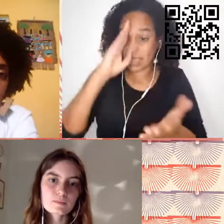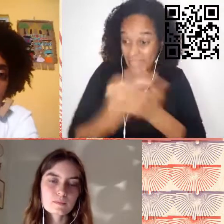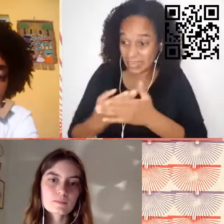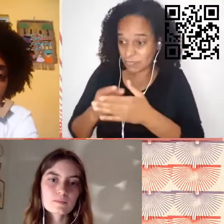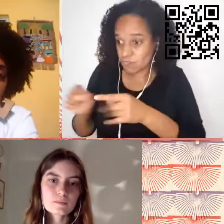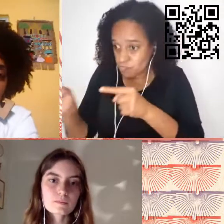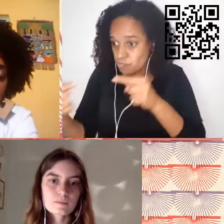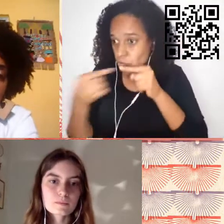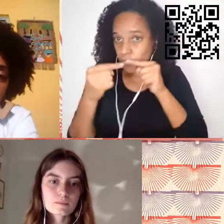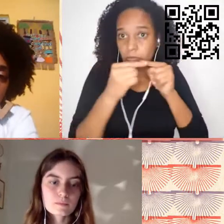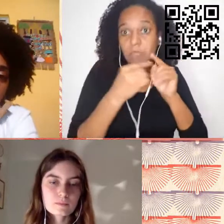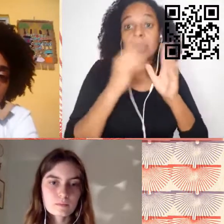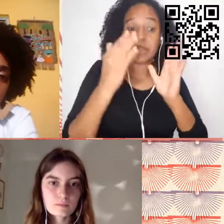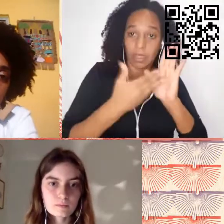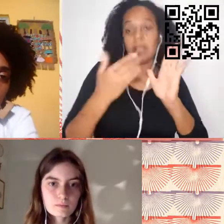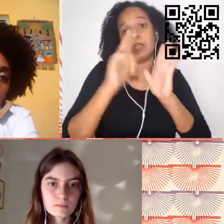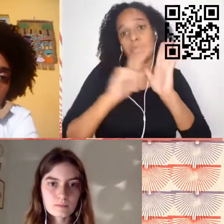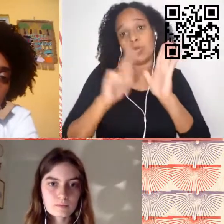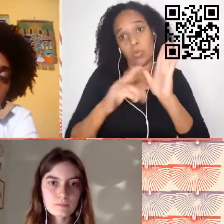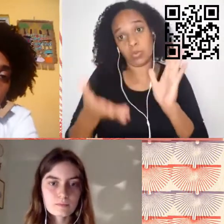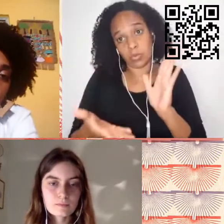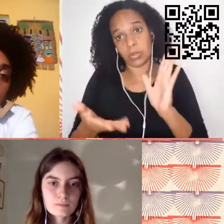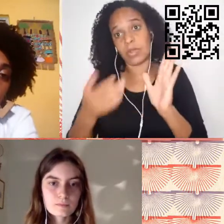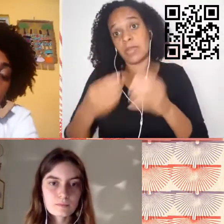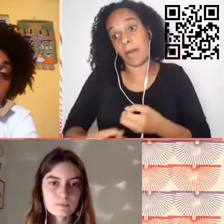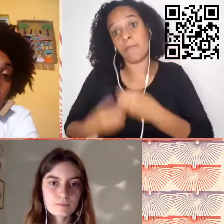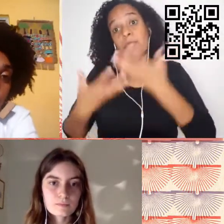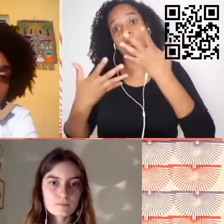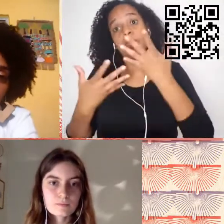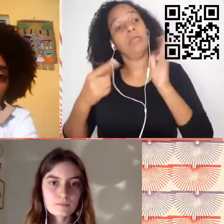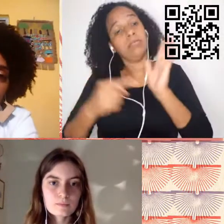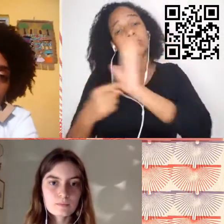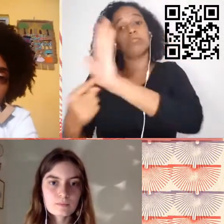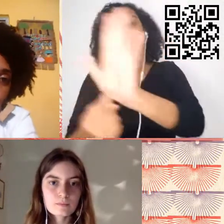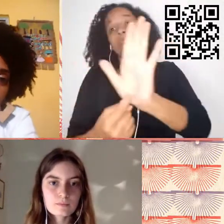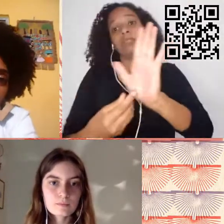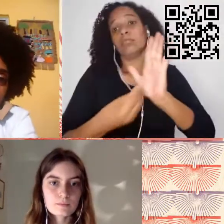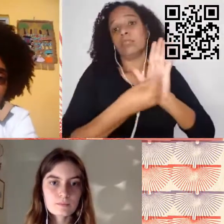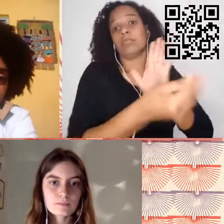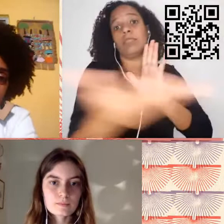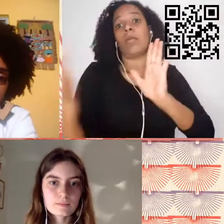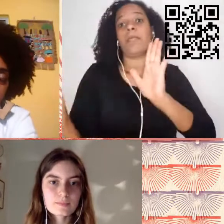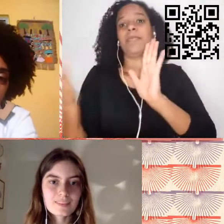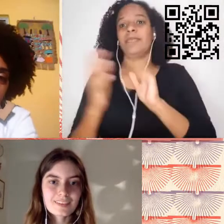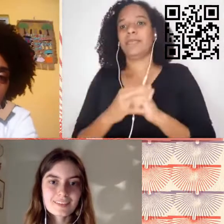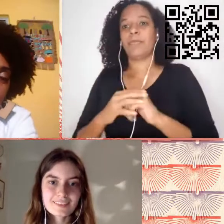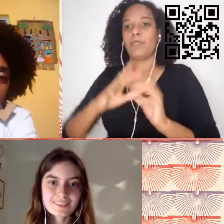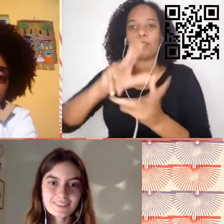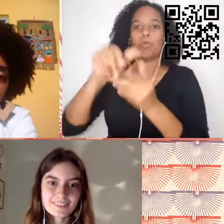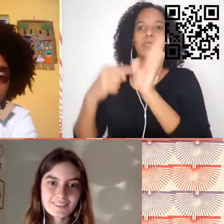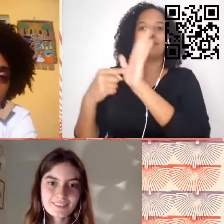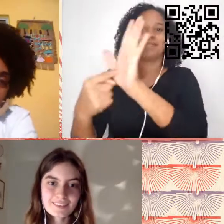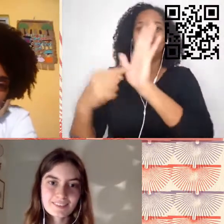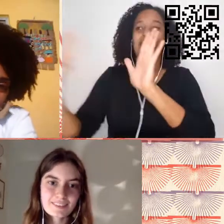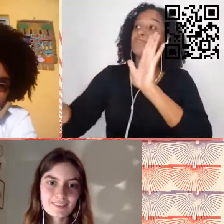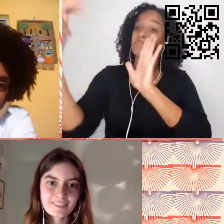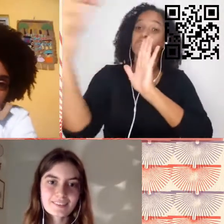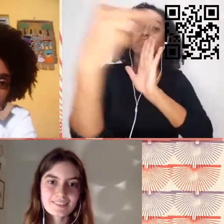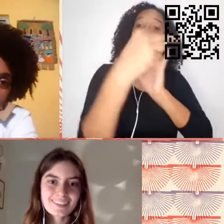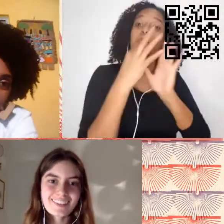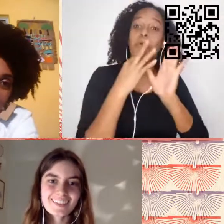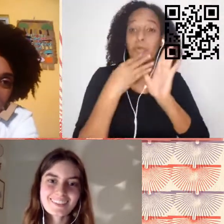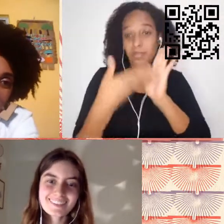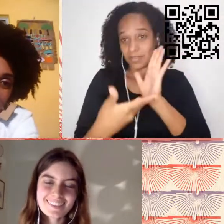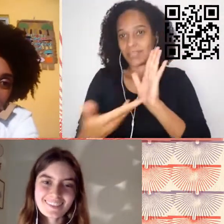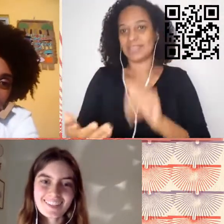no caso aqui, a literatura, na poesia, e lançam para o mundo, para que as pessoas conheçam